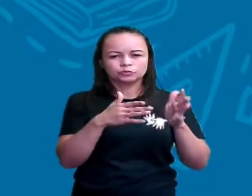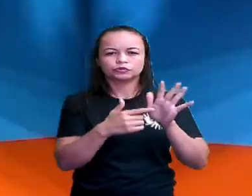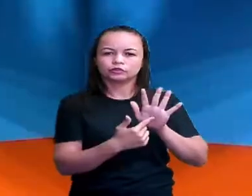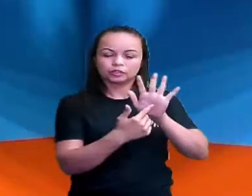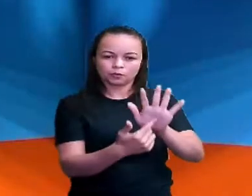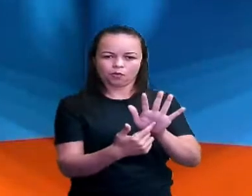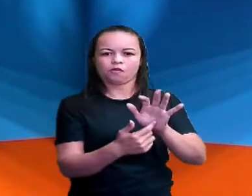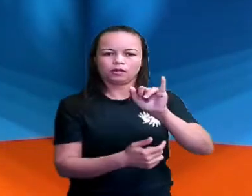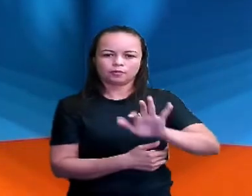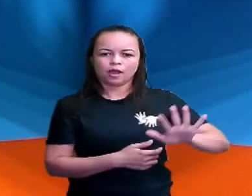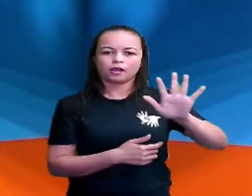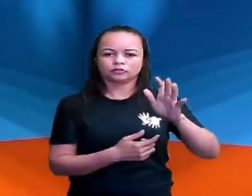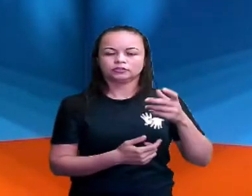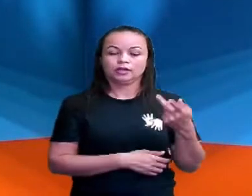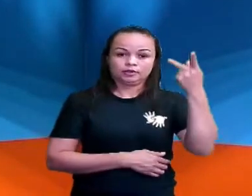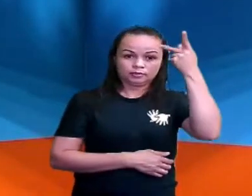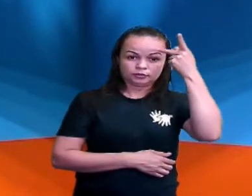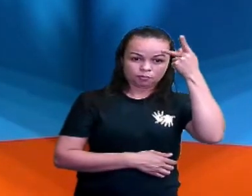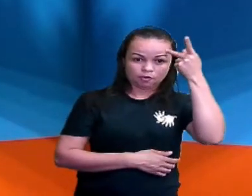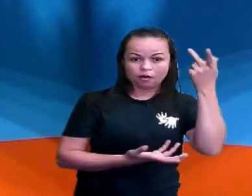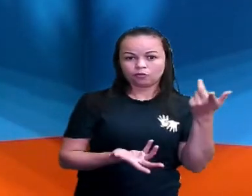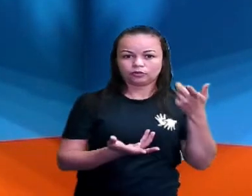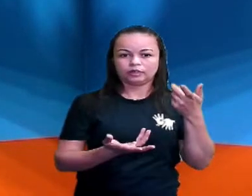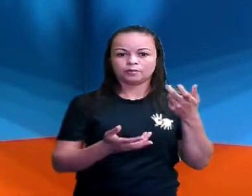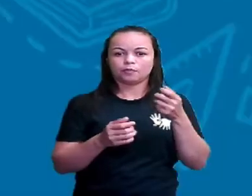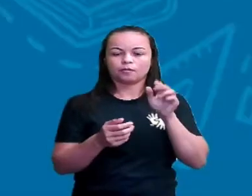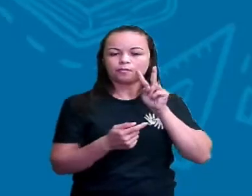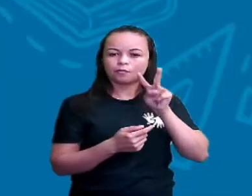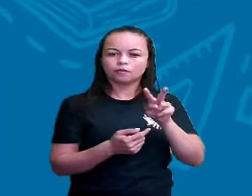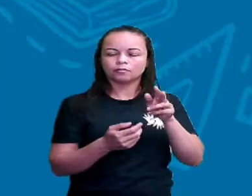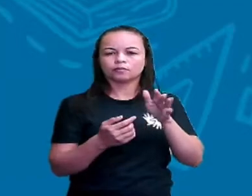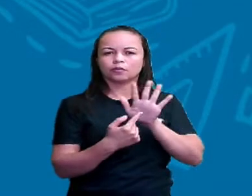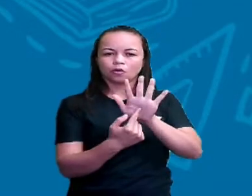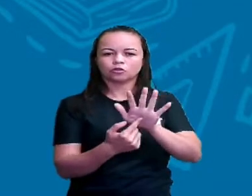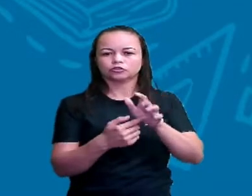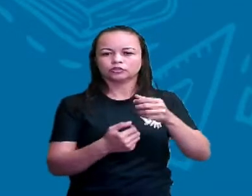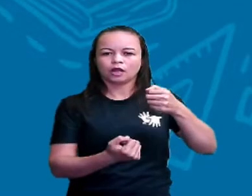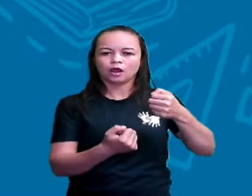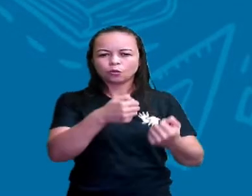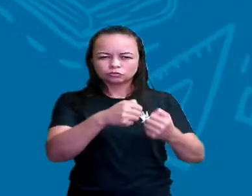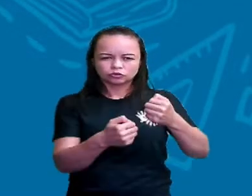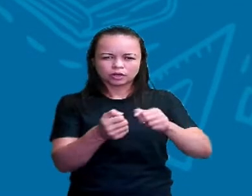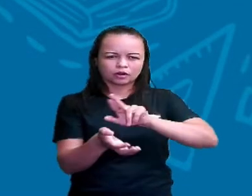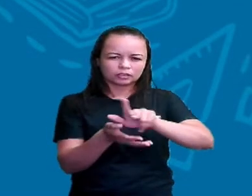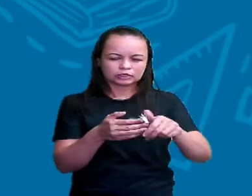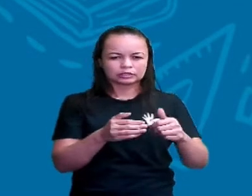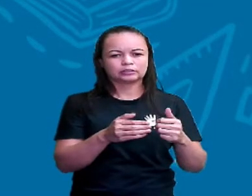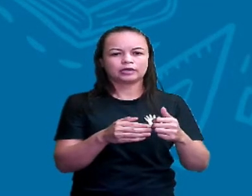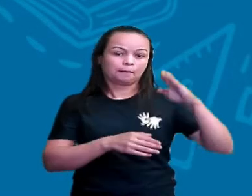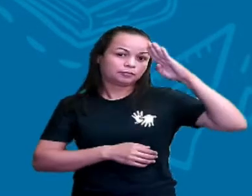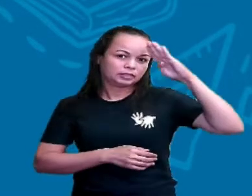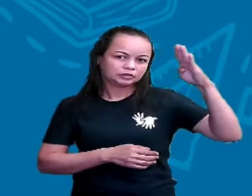né, isso aqui é a cidade de São Paulo, né, já aí é desenvolvido, que é a principal cidade, a cidade mais